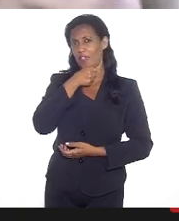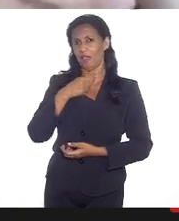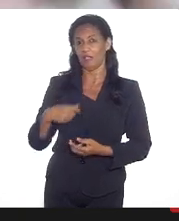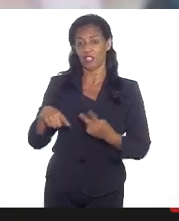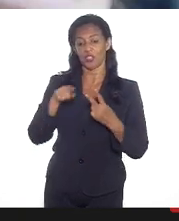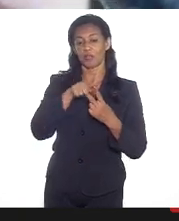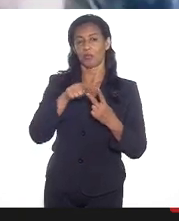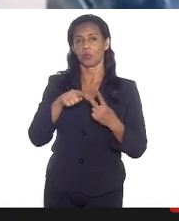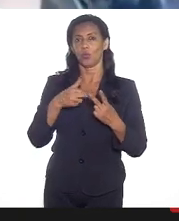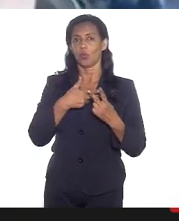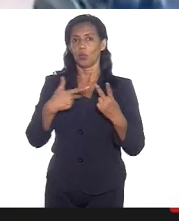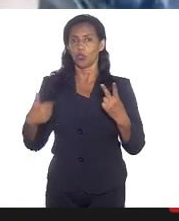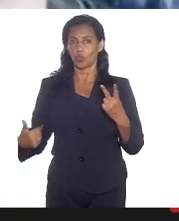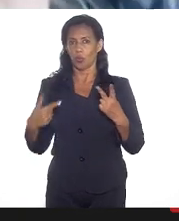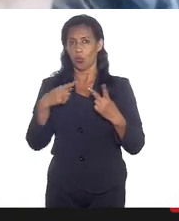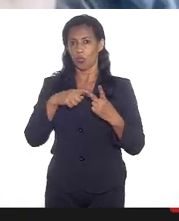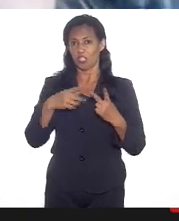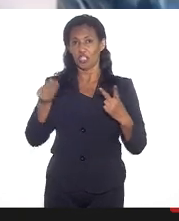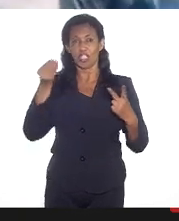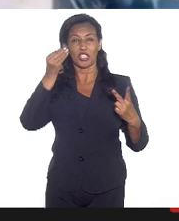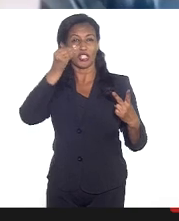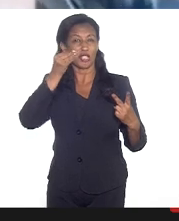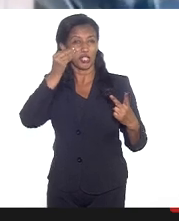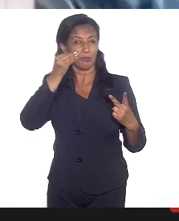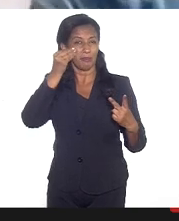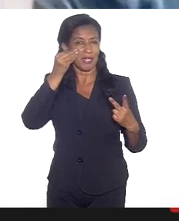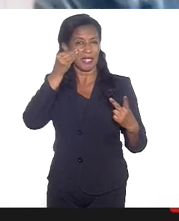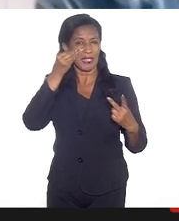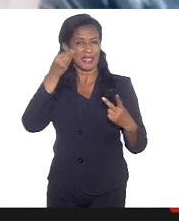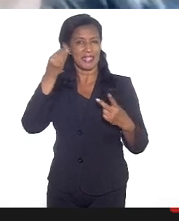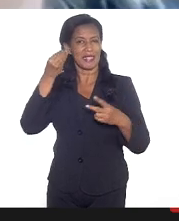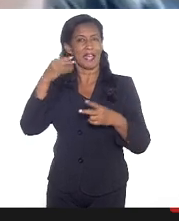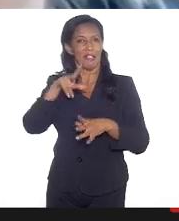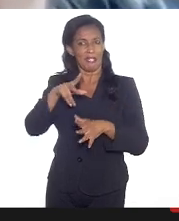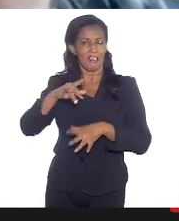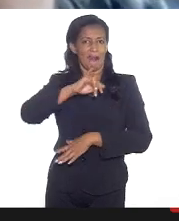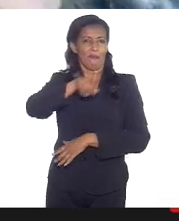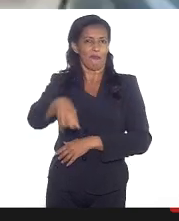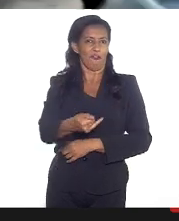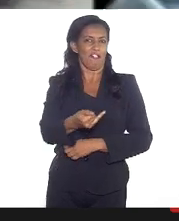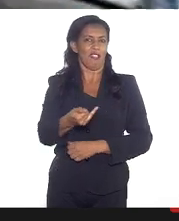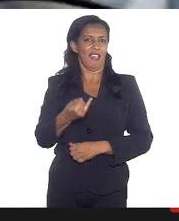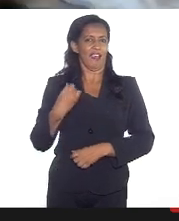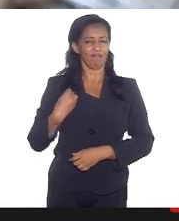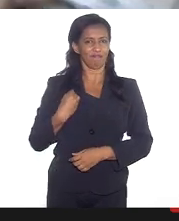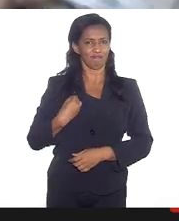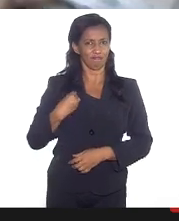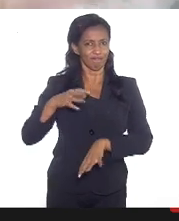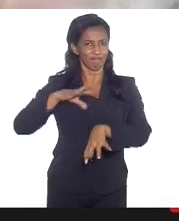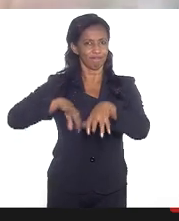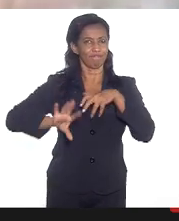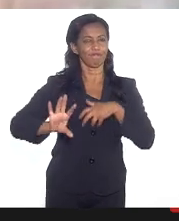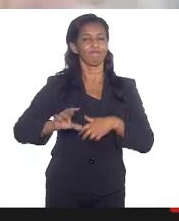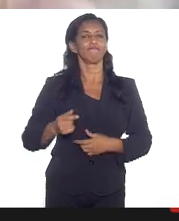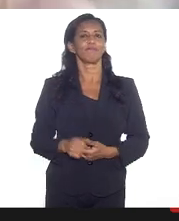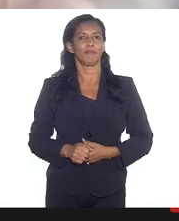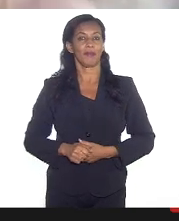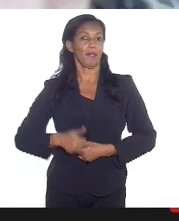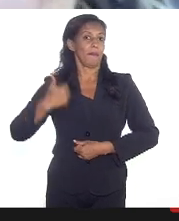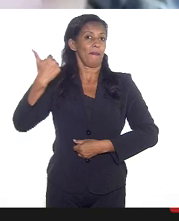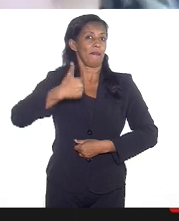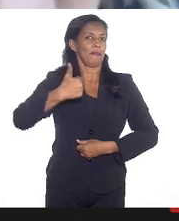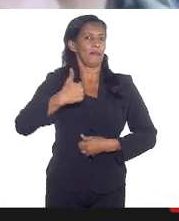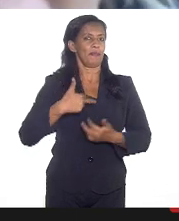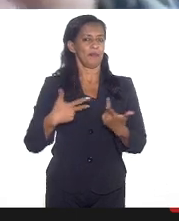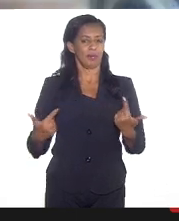coisas, resignação e experiência. Eu pretendo aproveitar bem ambas. Primeira coisa,